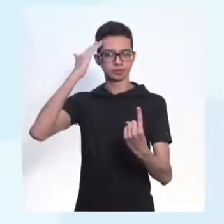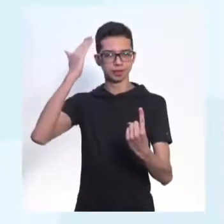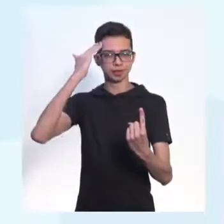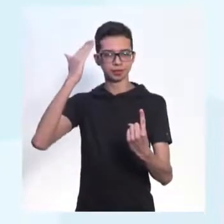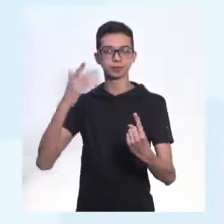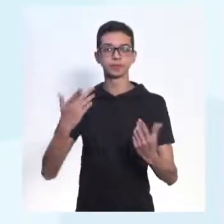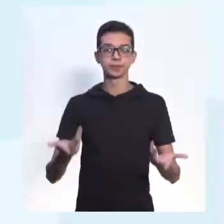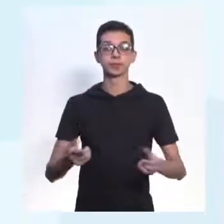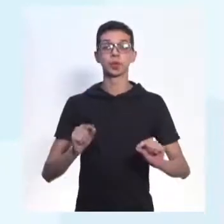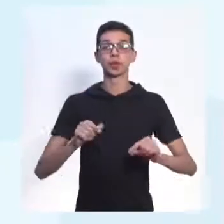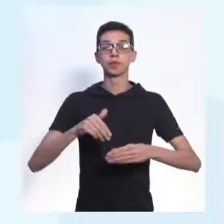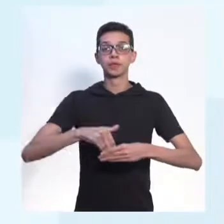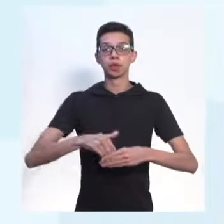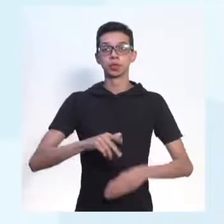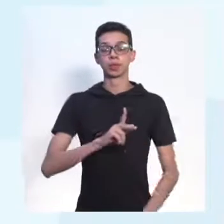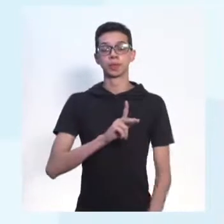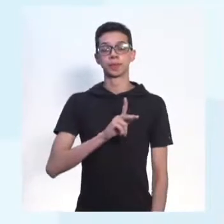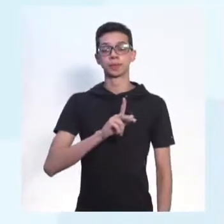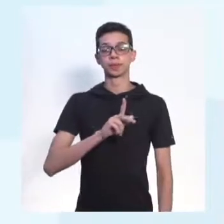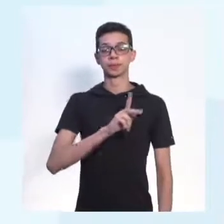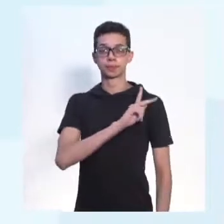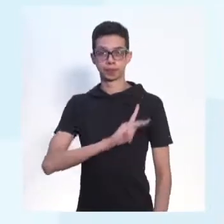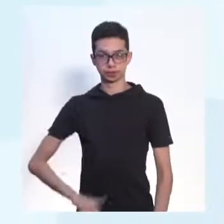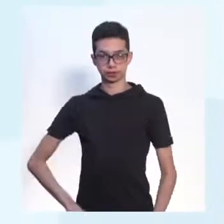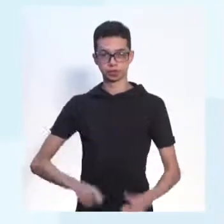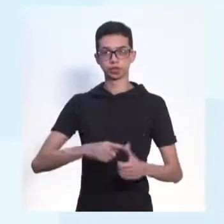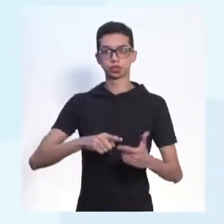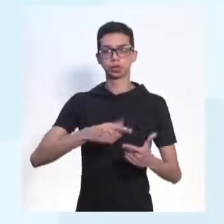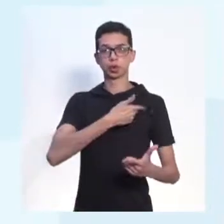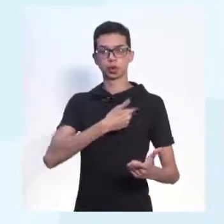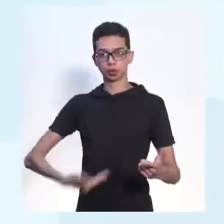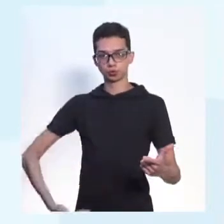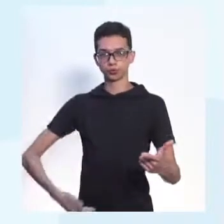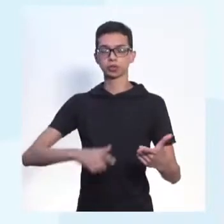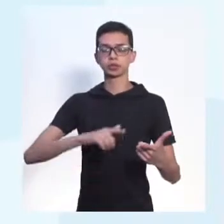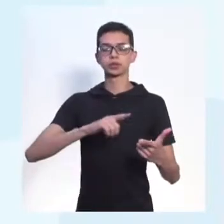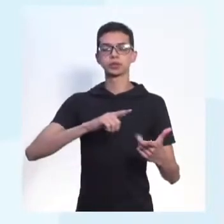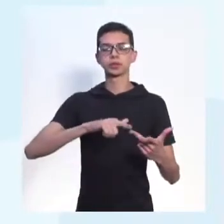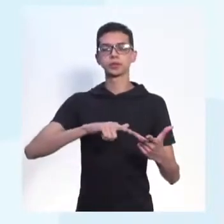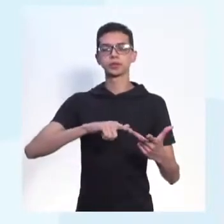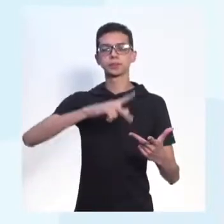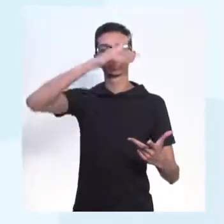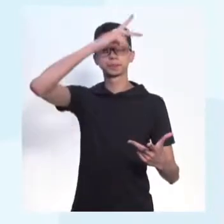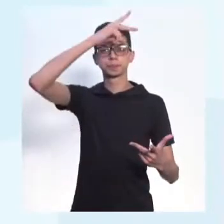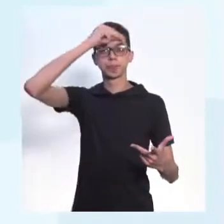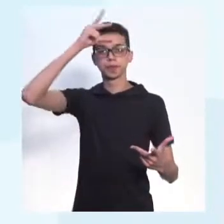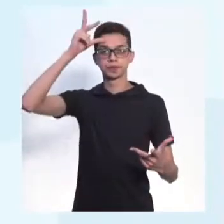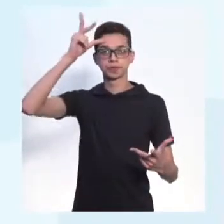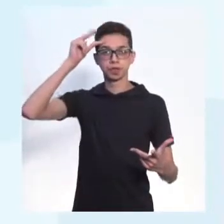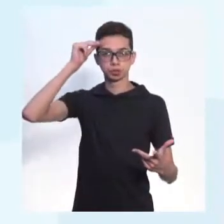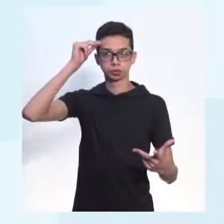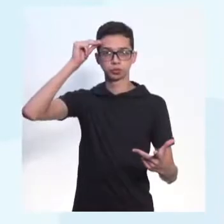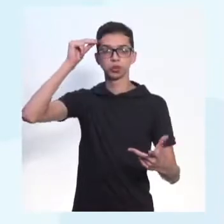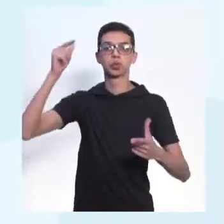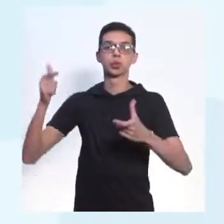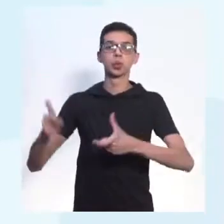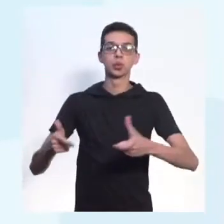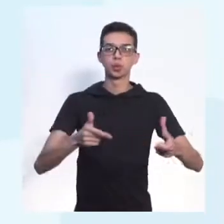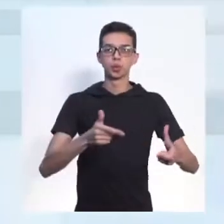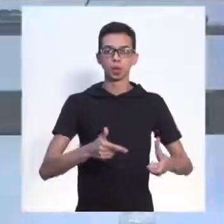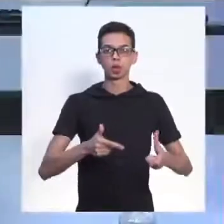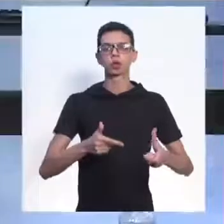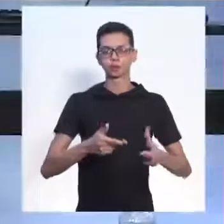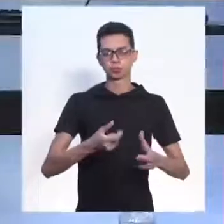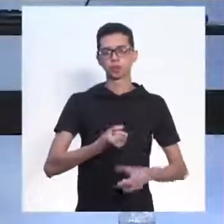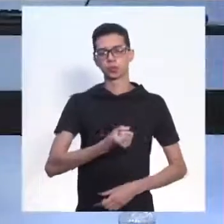esse voto é para presidentes governadores e prefeitos né de municípios com o maior número de